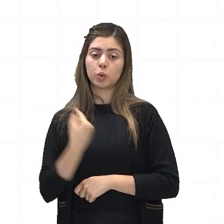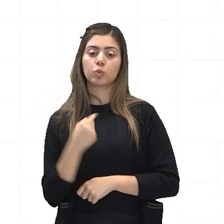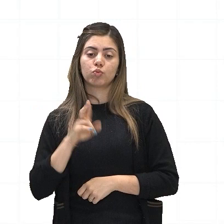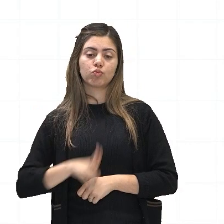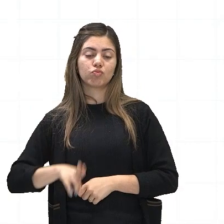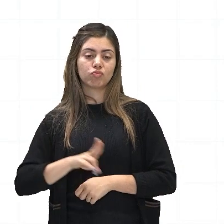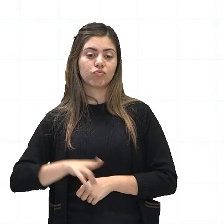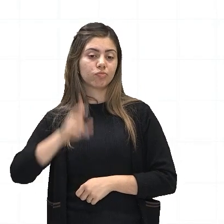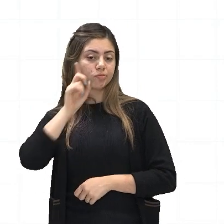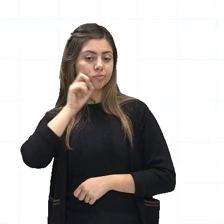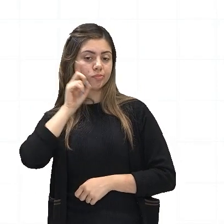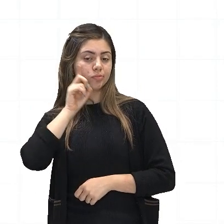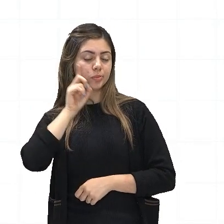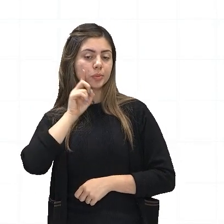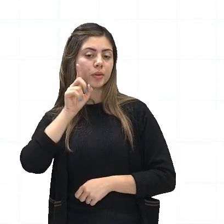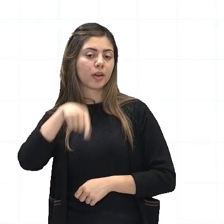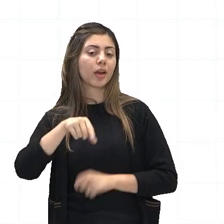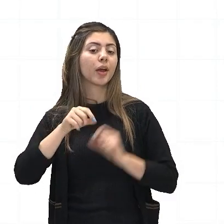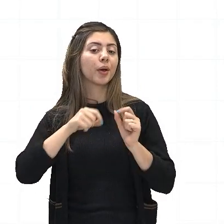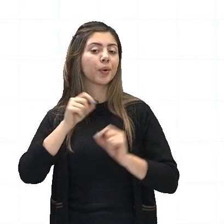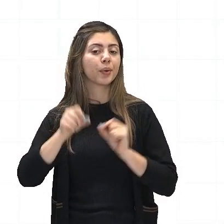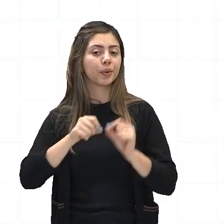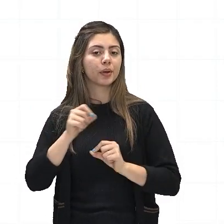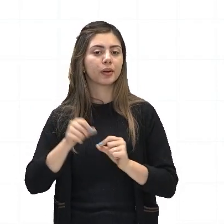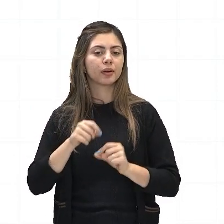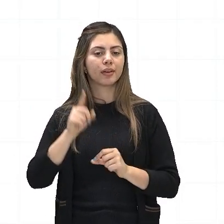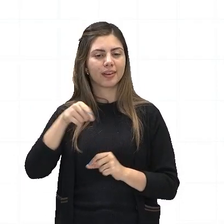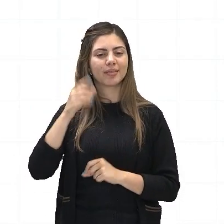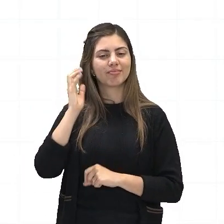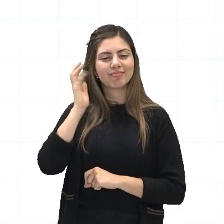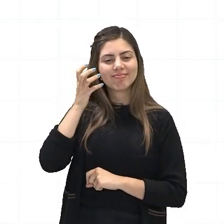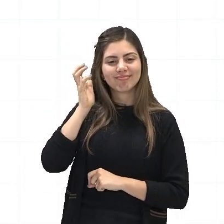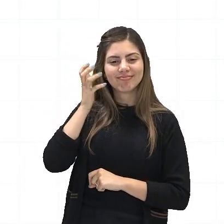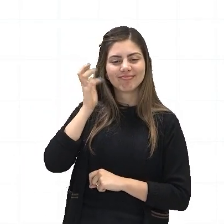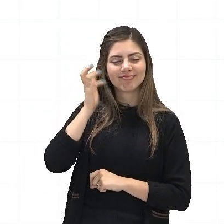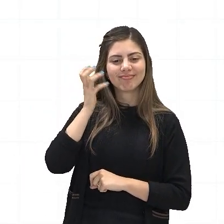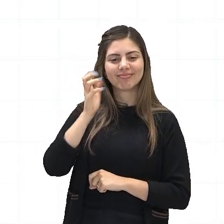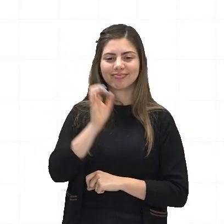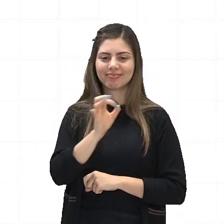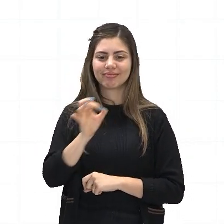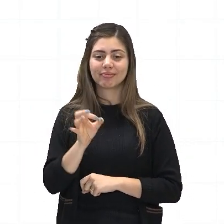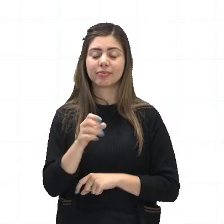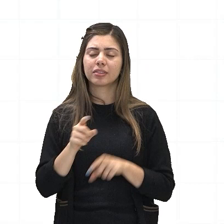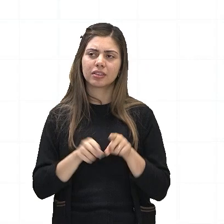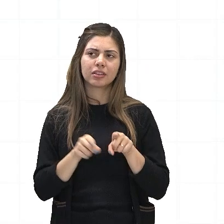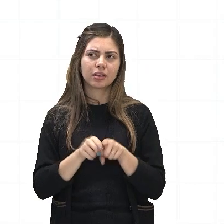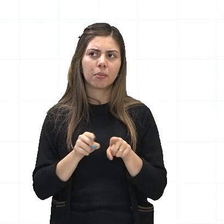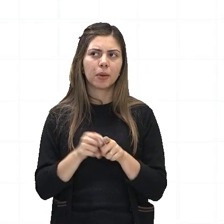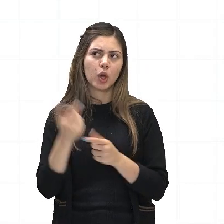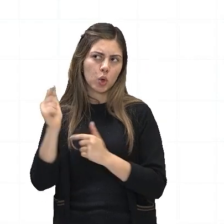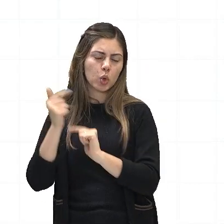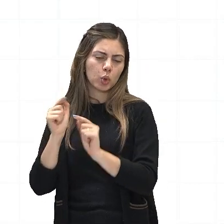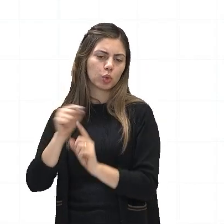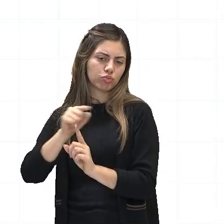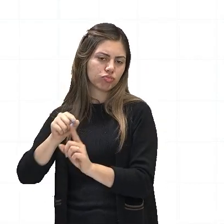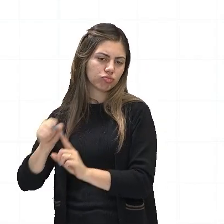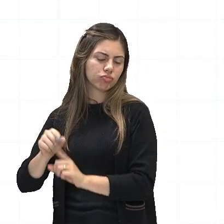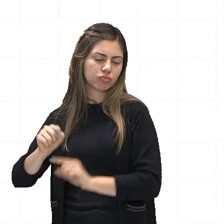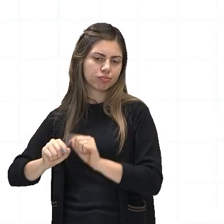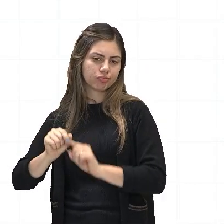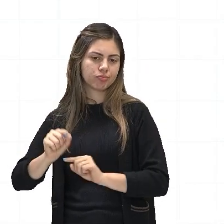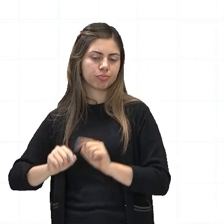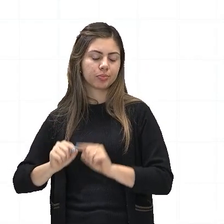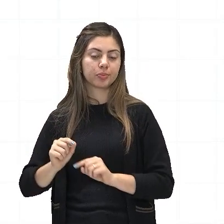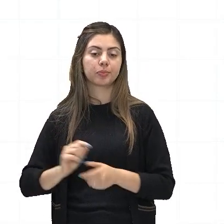nosso dia a dia, que são o famoso radinho, né? E a gente tem o rádio e tem outros aparelhos mais modernos. Existem aparelhos